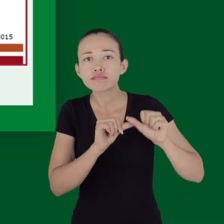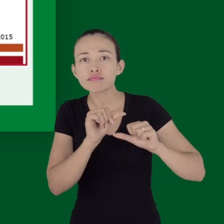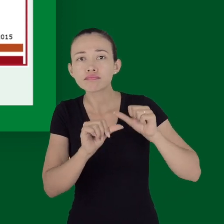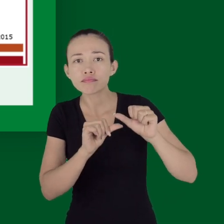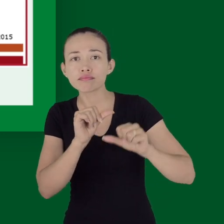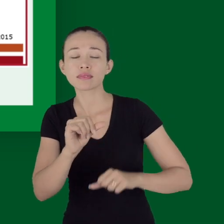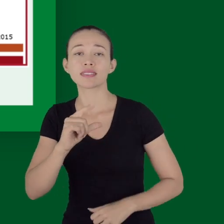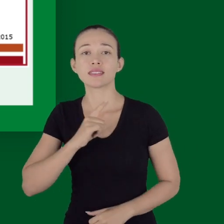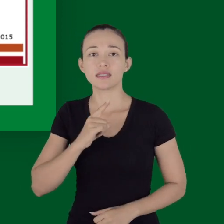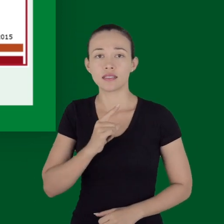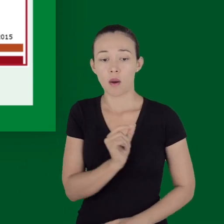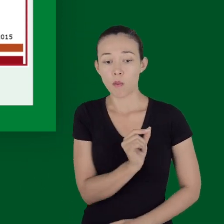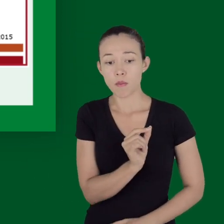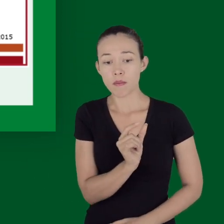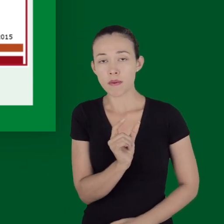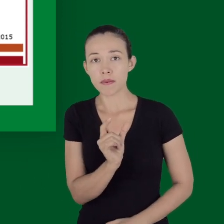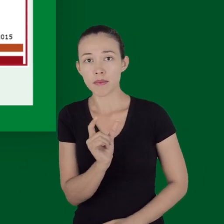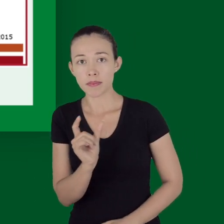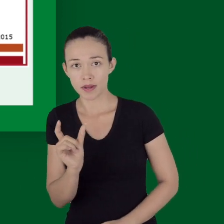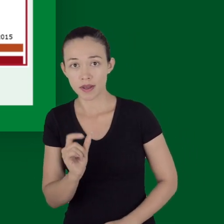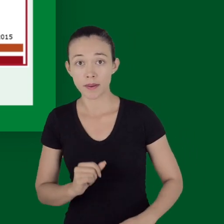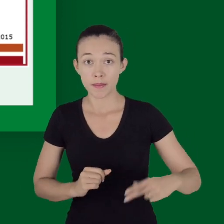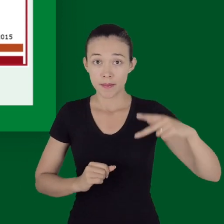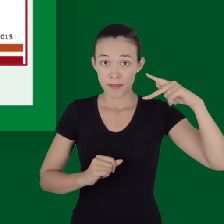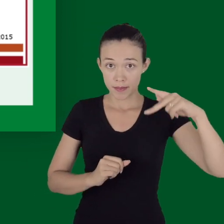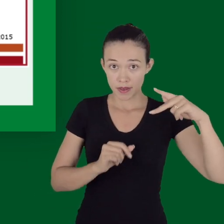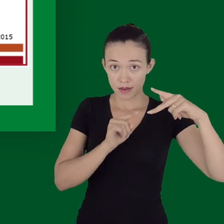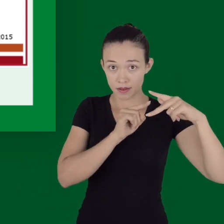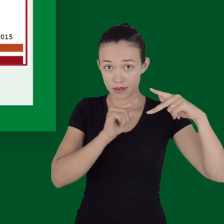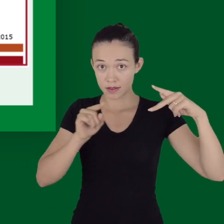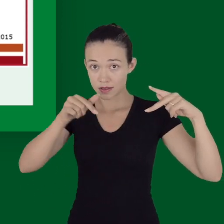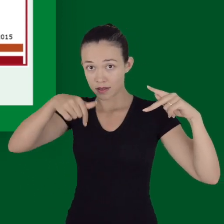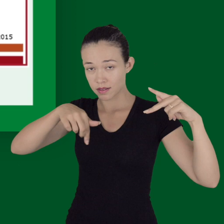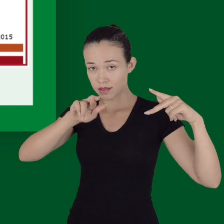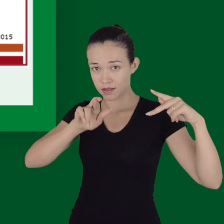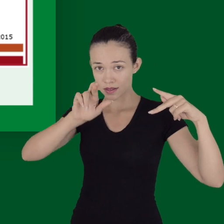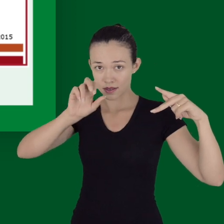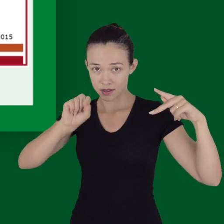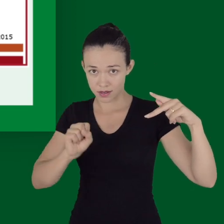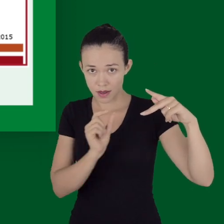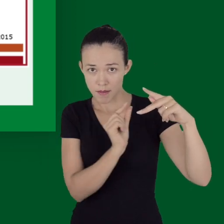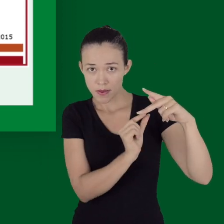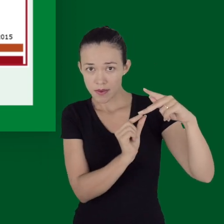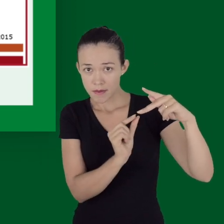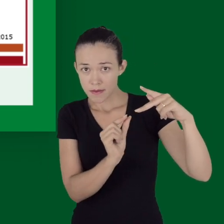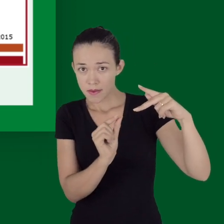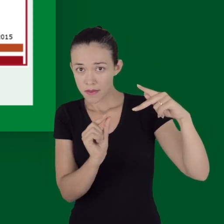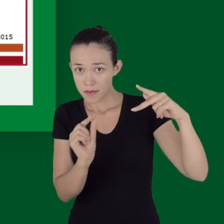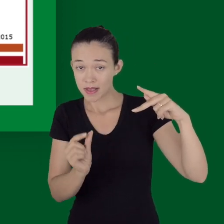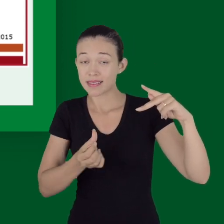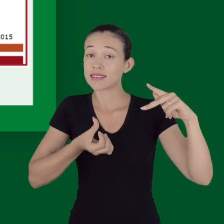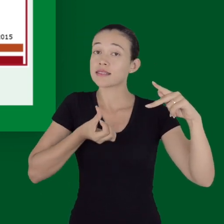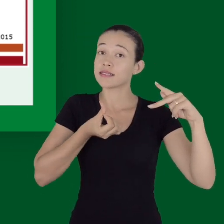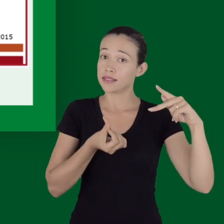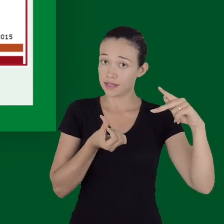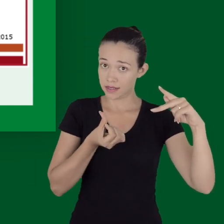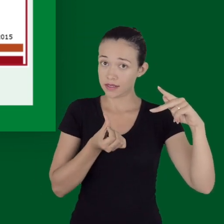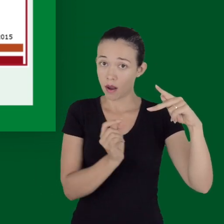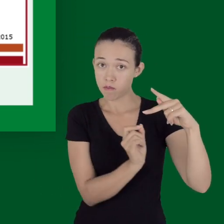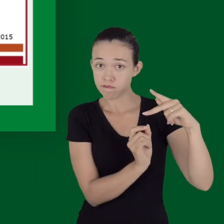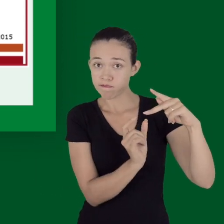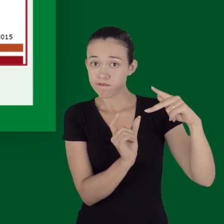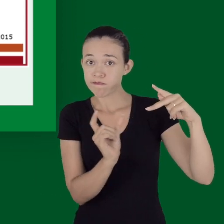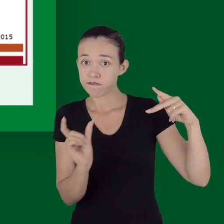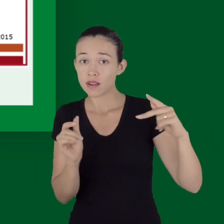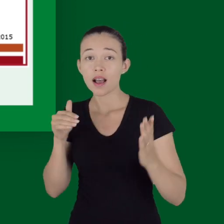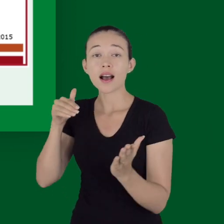ver que ele está mudando, então ele está alargando. Na primeira P, para o QRS, tem